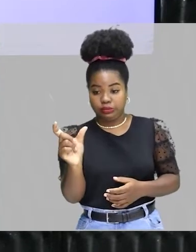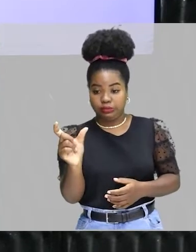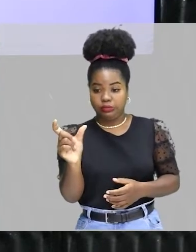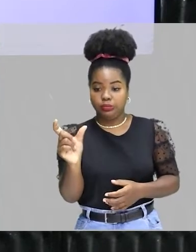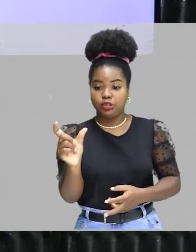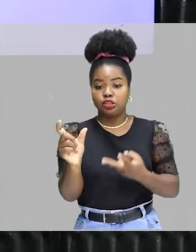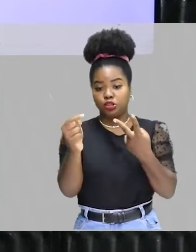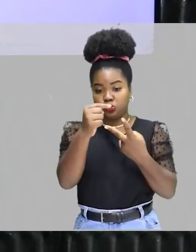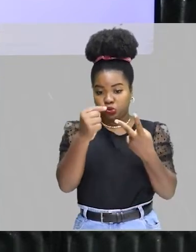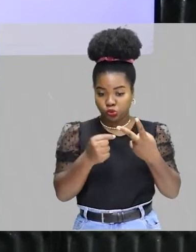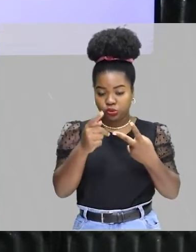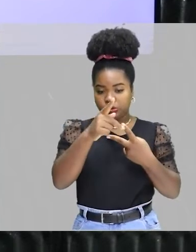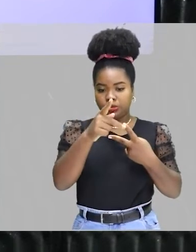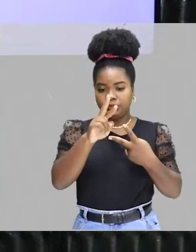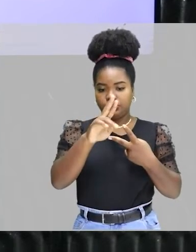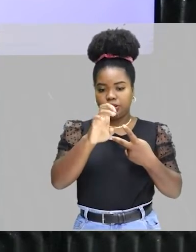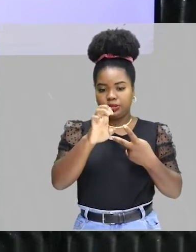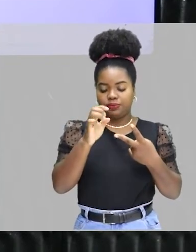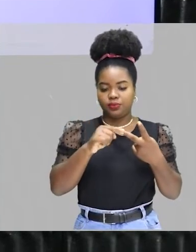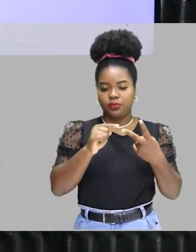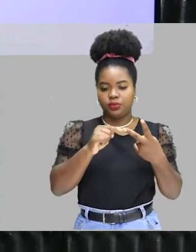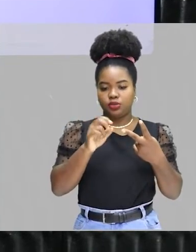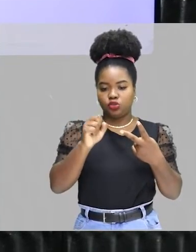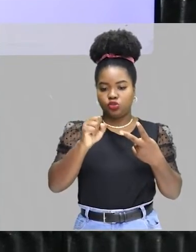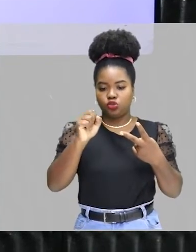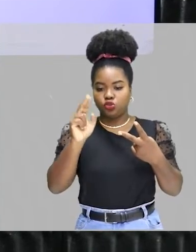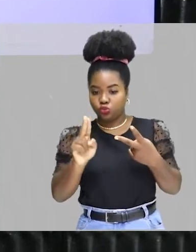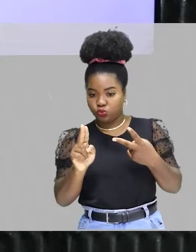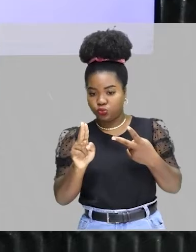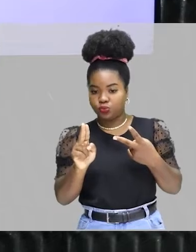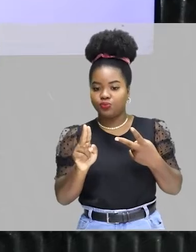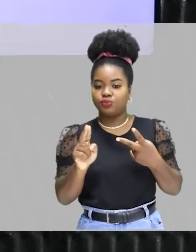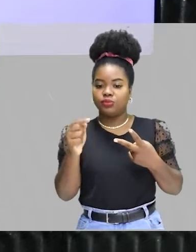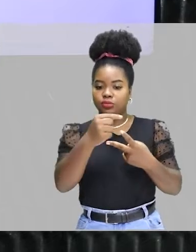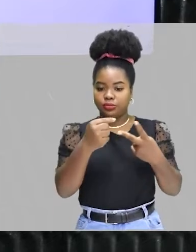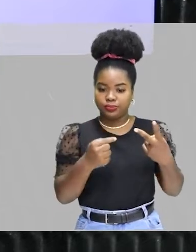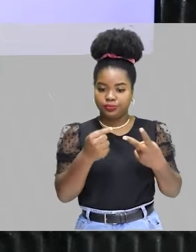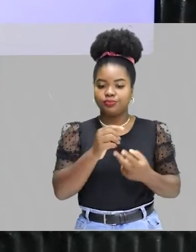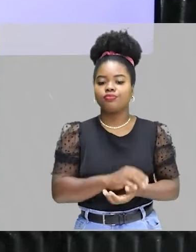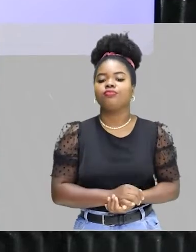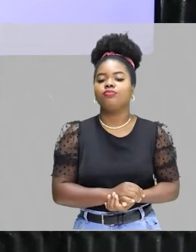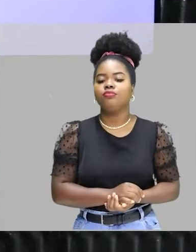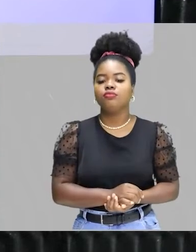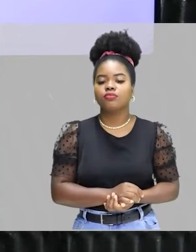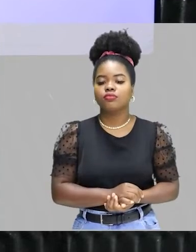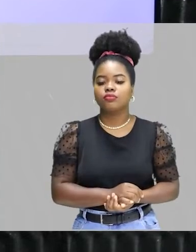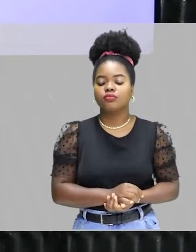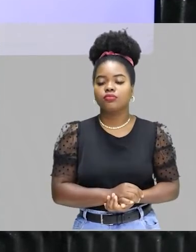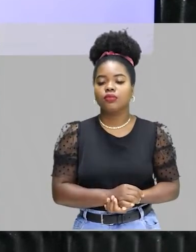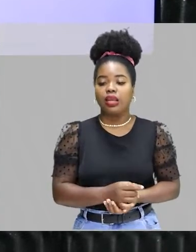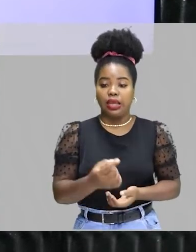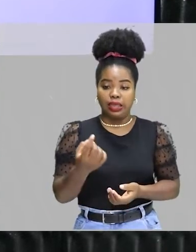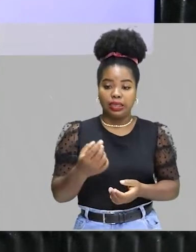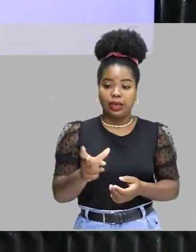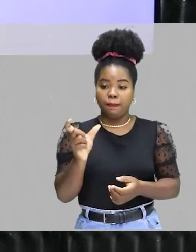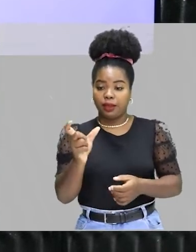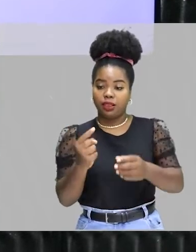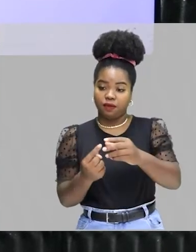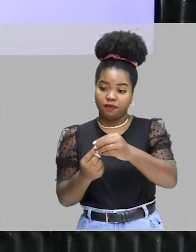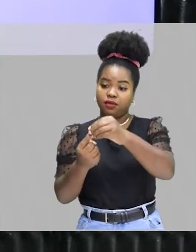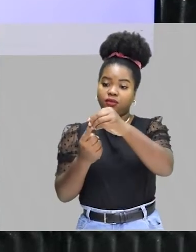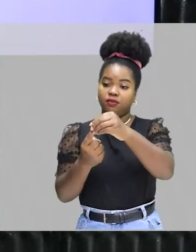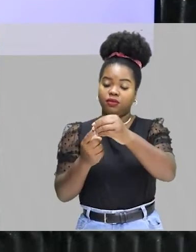coloco um prefixo e um sufixo, e as palavras existem das três formas, só com prefixo, só com sufixo